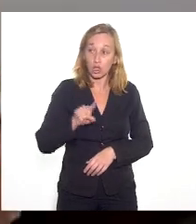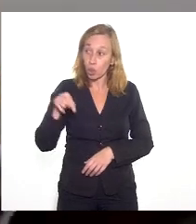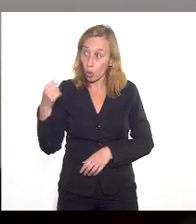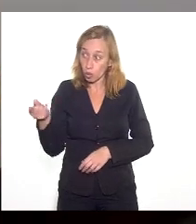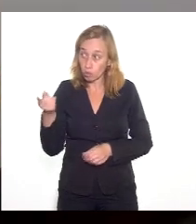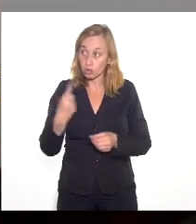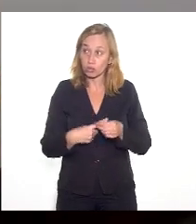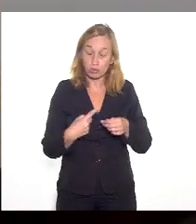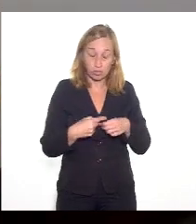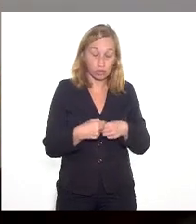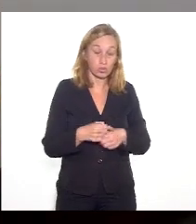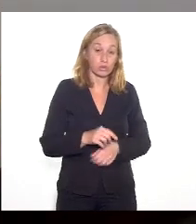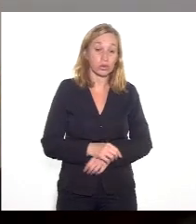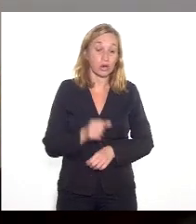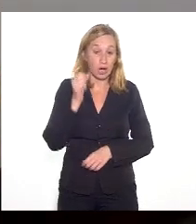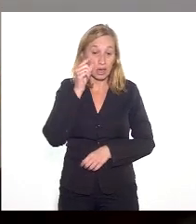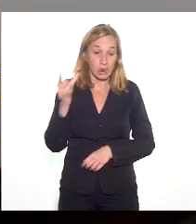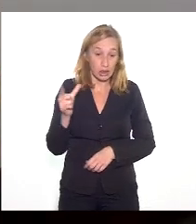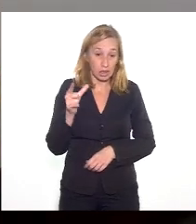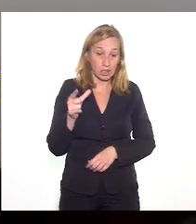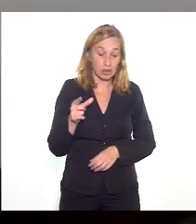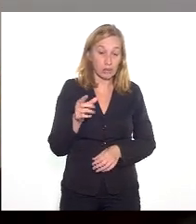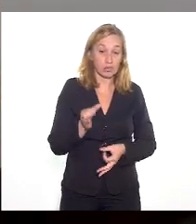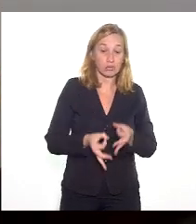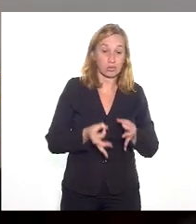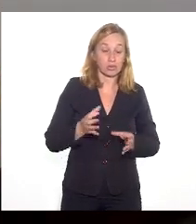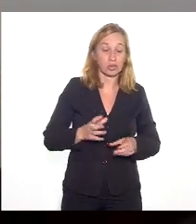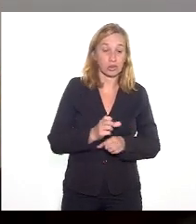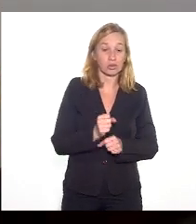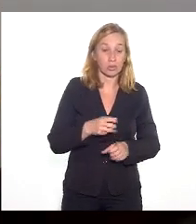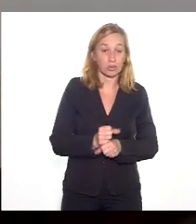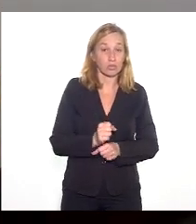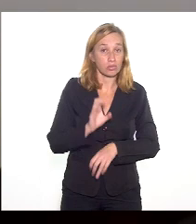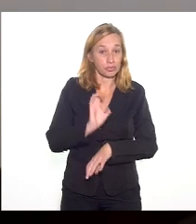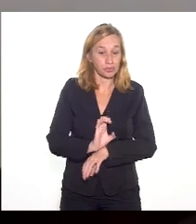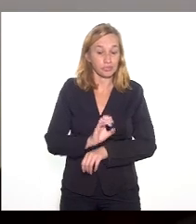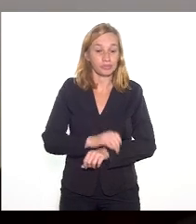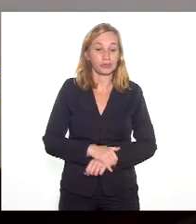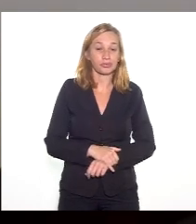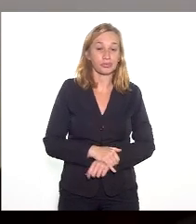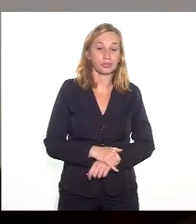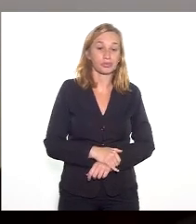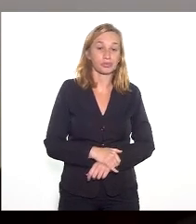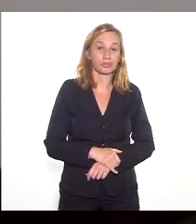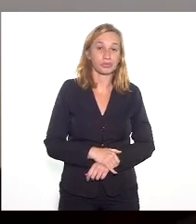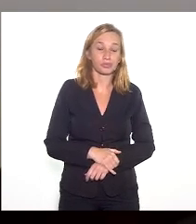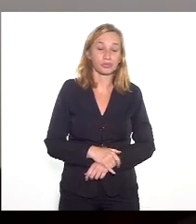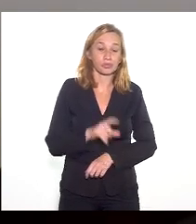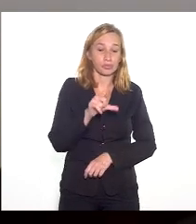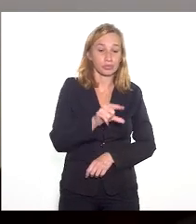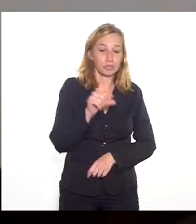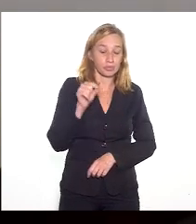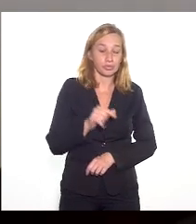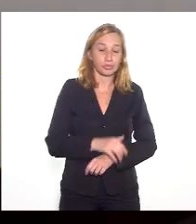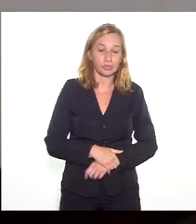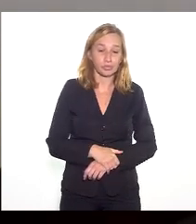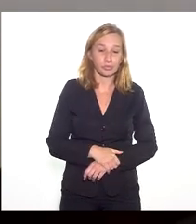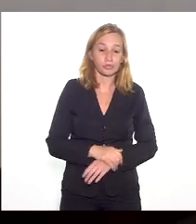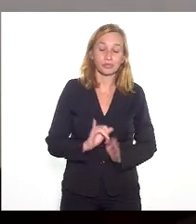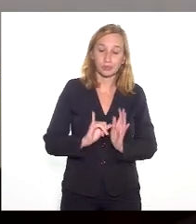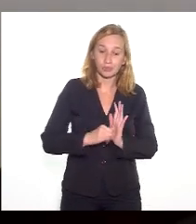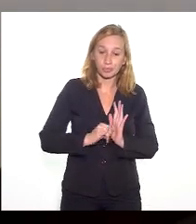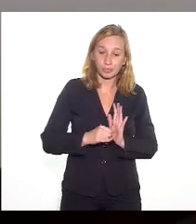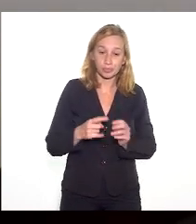não foi apenas Mesquita, alertado pelo Tribunal de Contas do Estado, decidiu, por meio do Diário Oficial